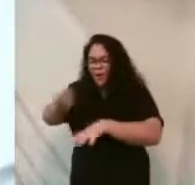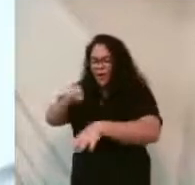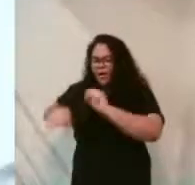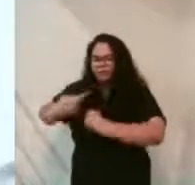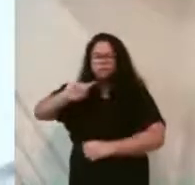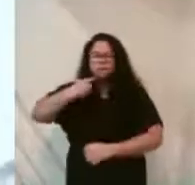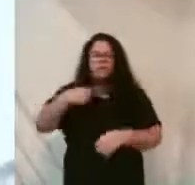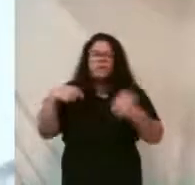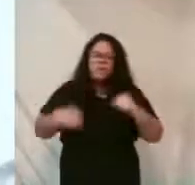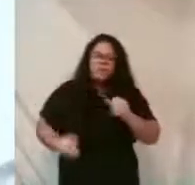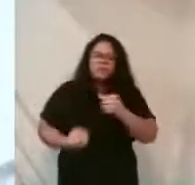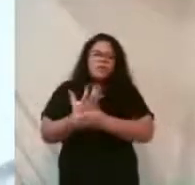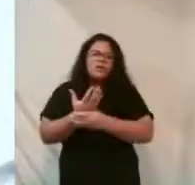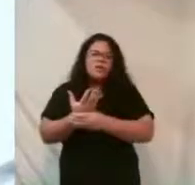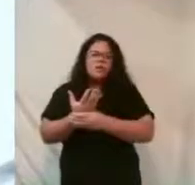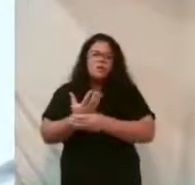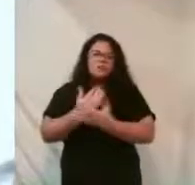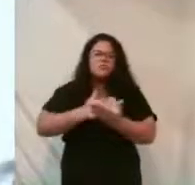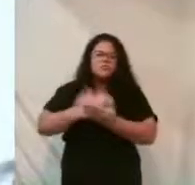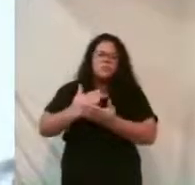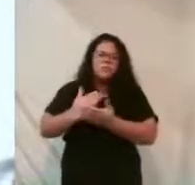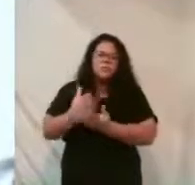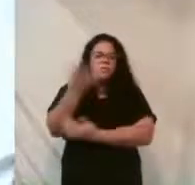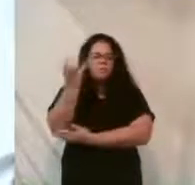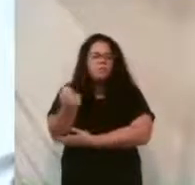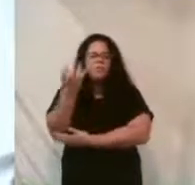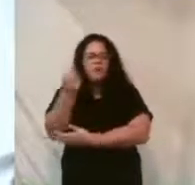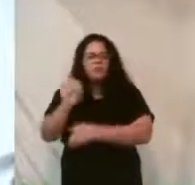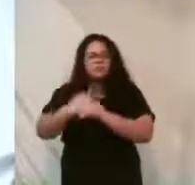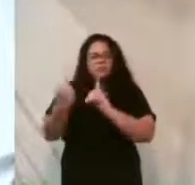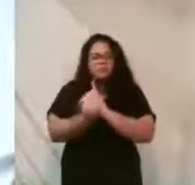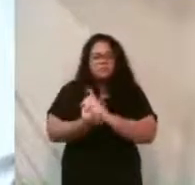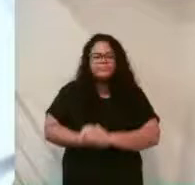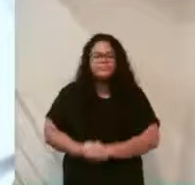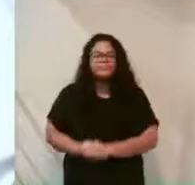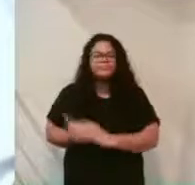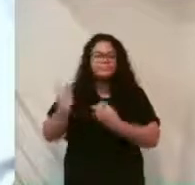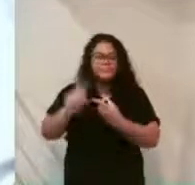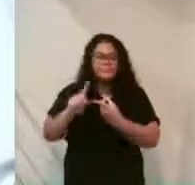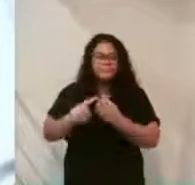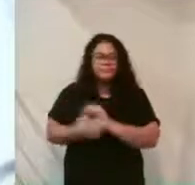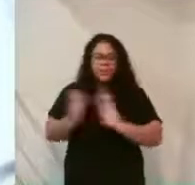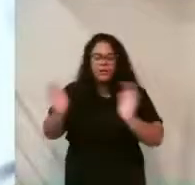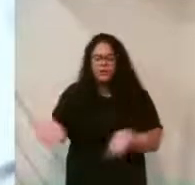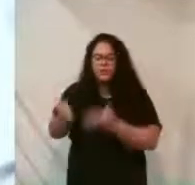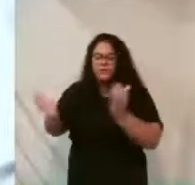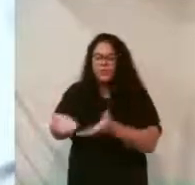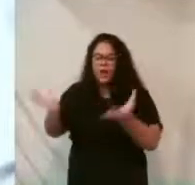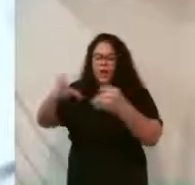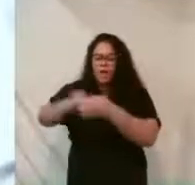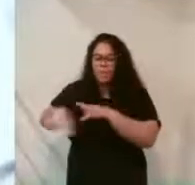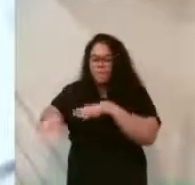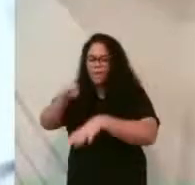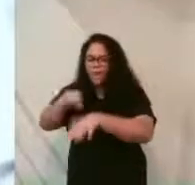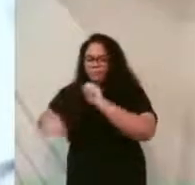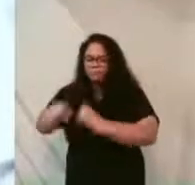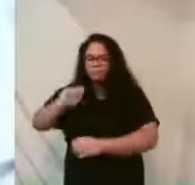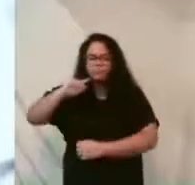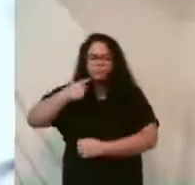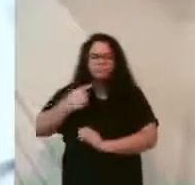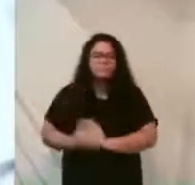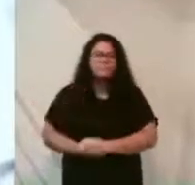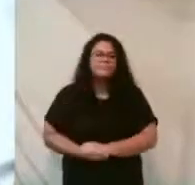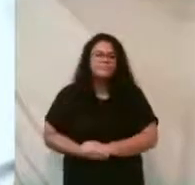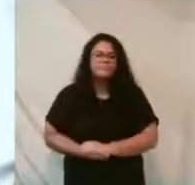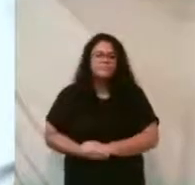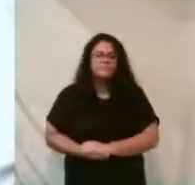fundo social para os catadores. Por último, 23, o fomento às cooperativas de catadores de materiais recicláveis